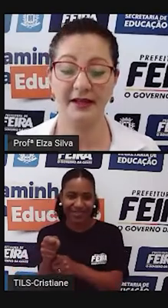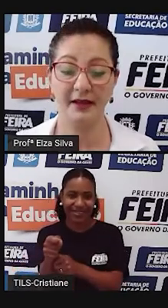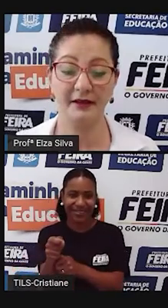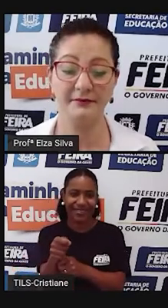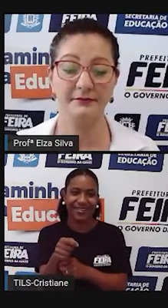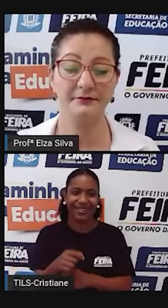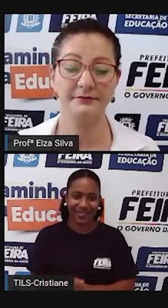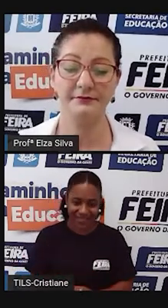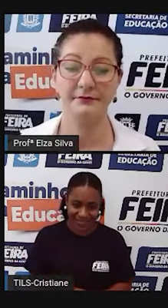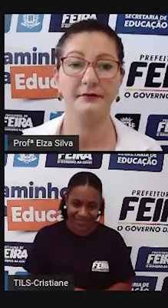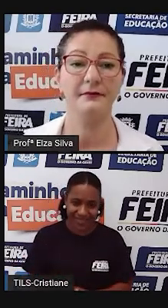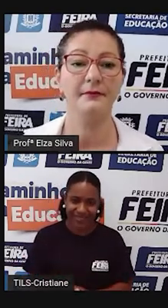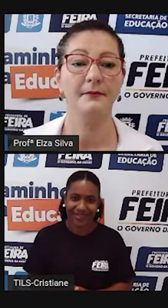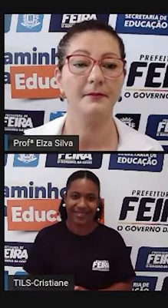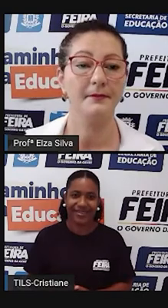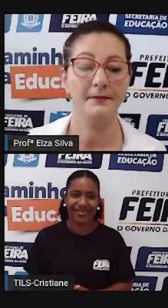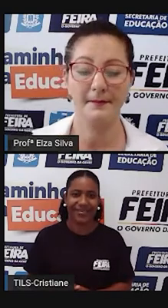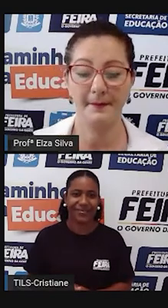Number 10.